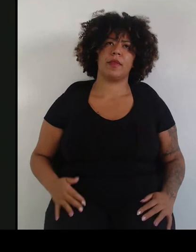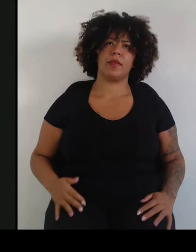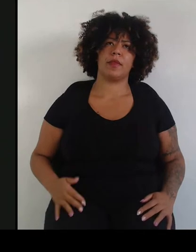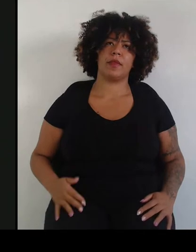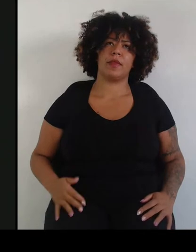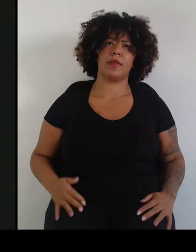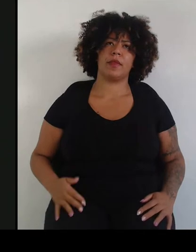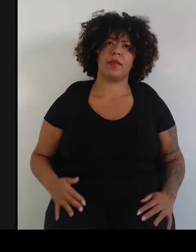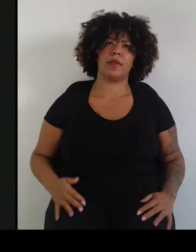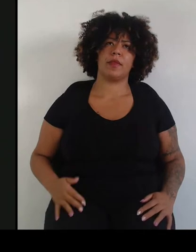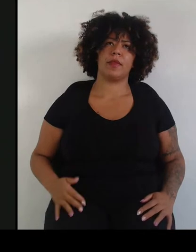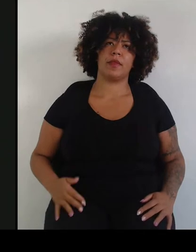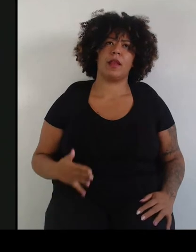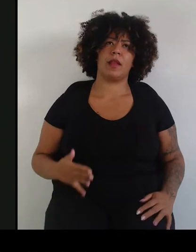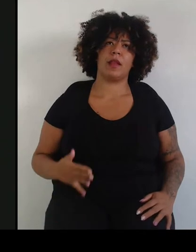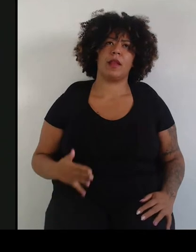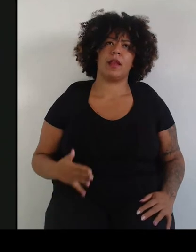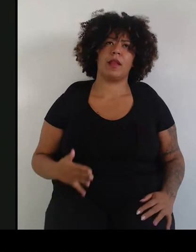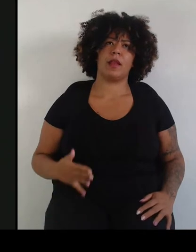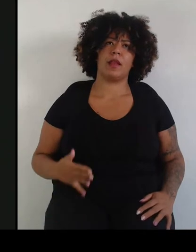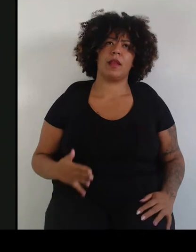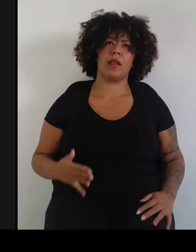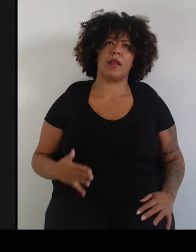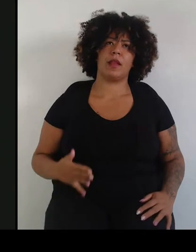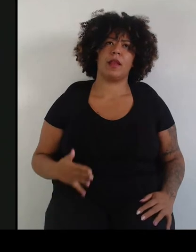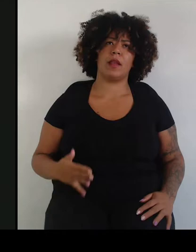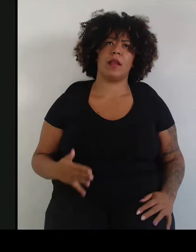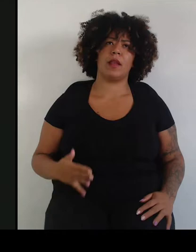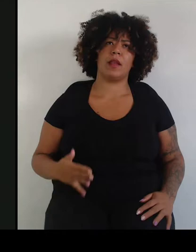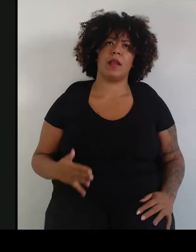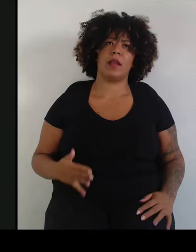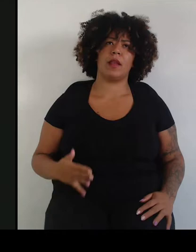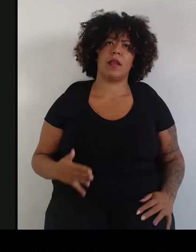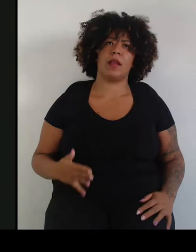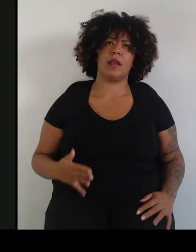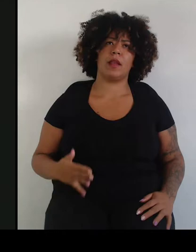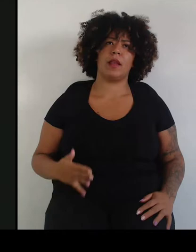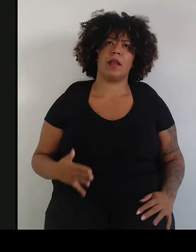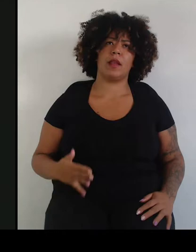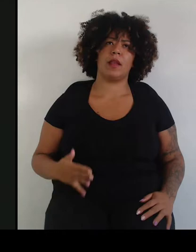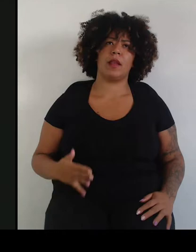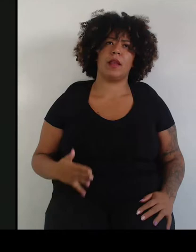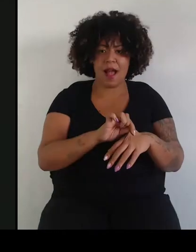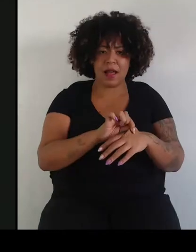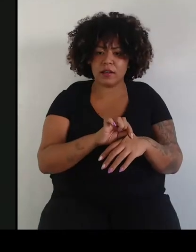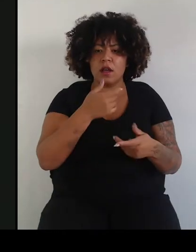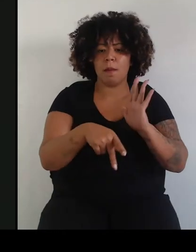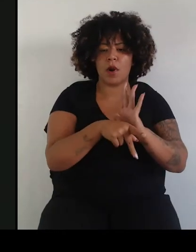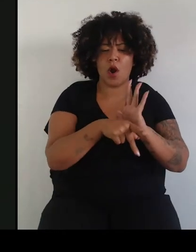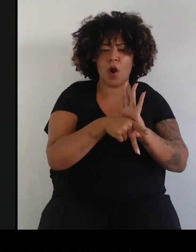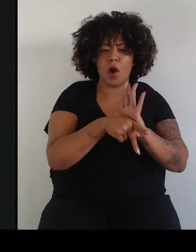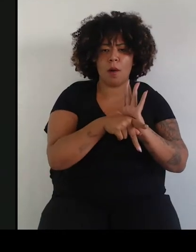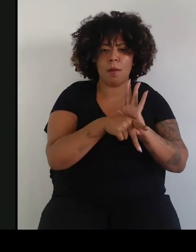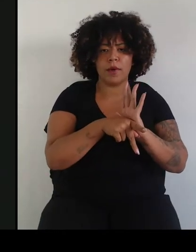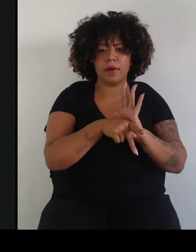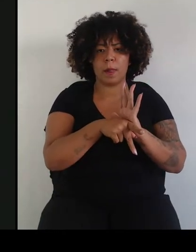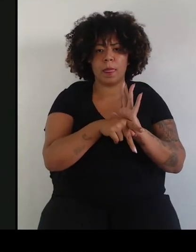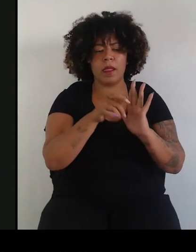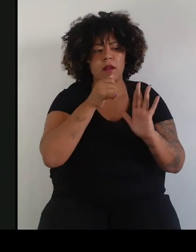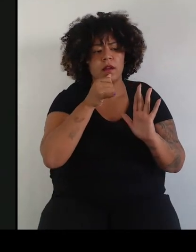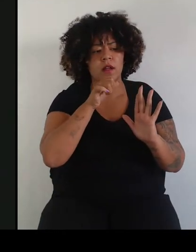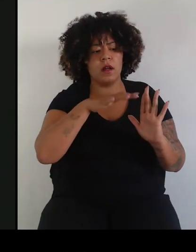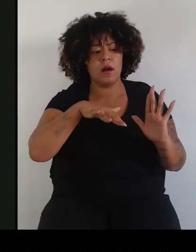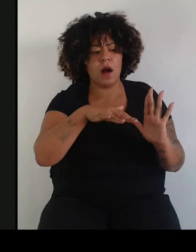a carne selvagem de bacon da pintura de bacon uma carne selvagem